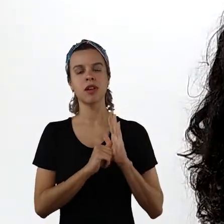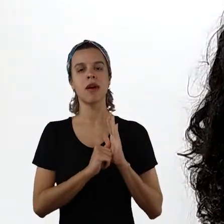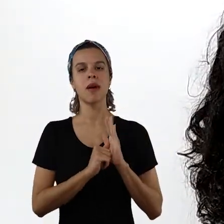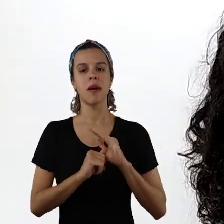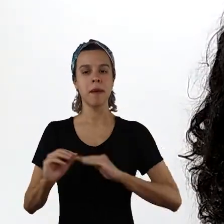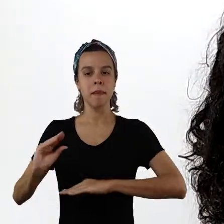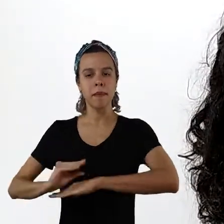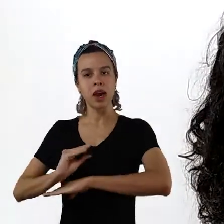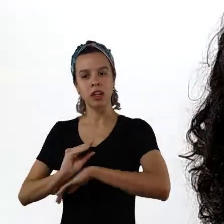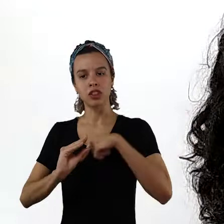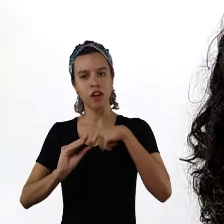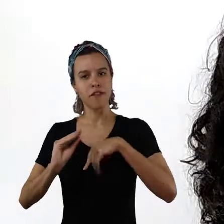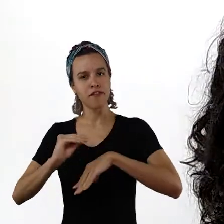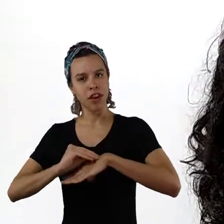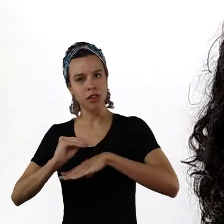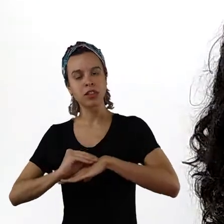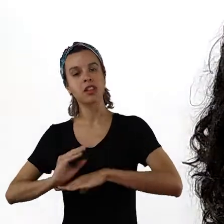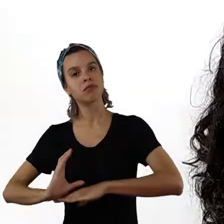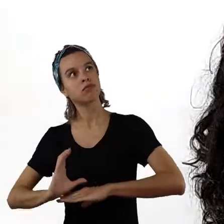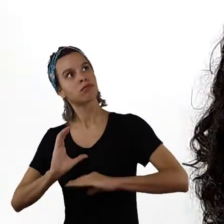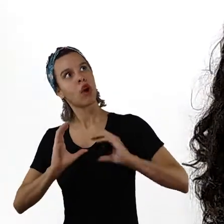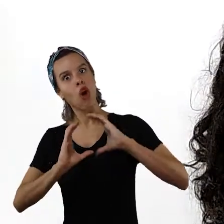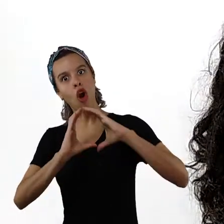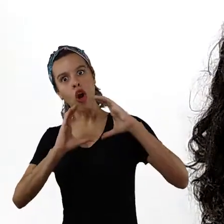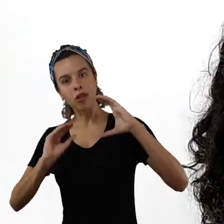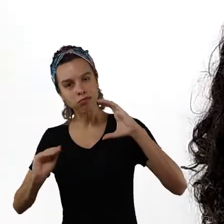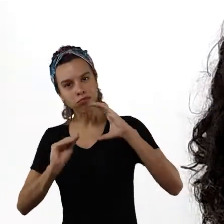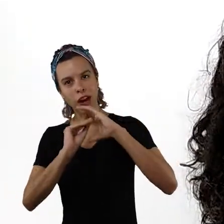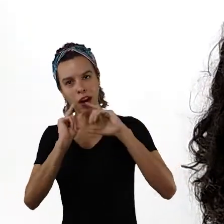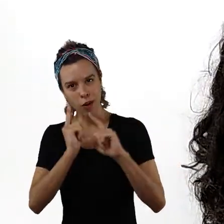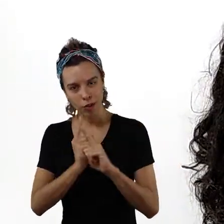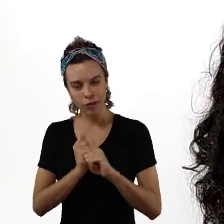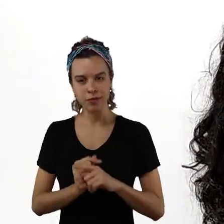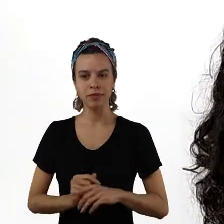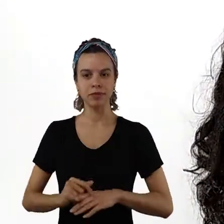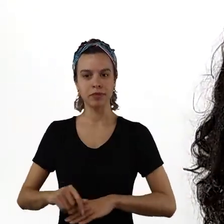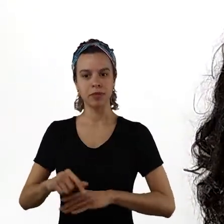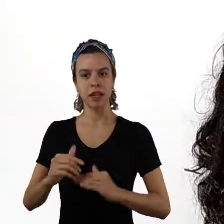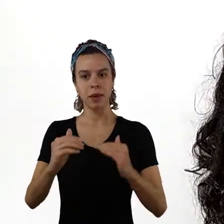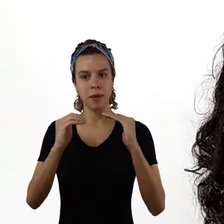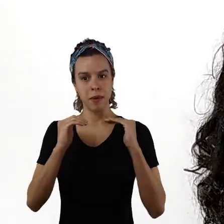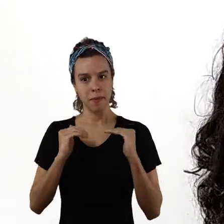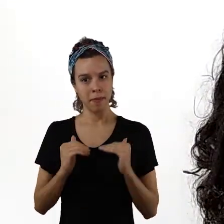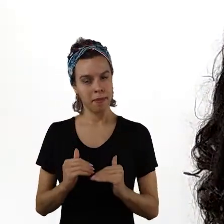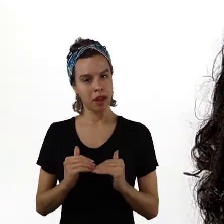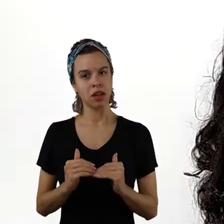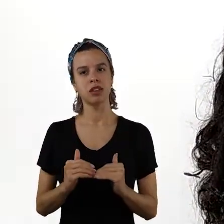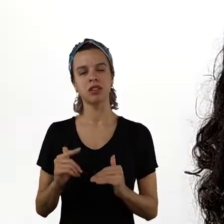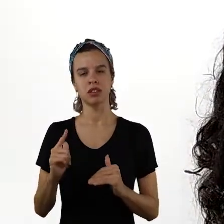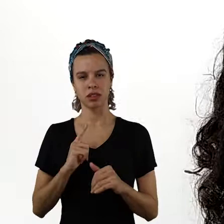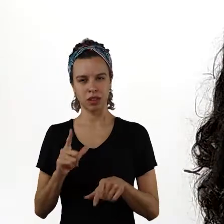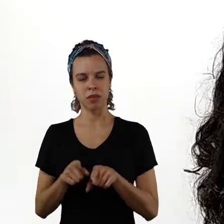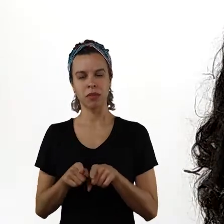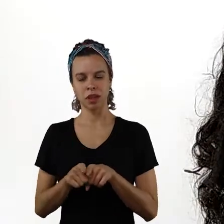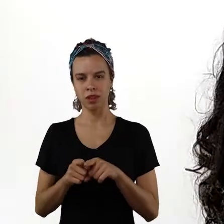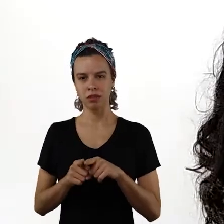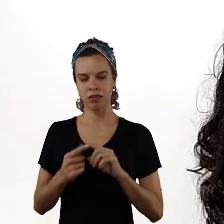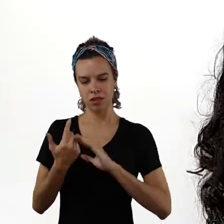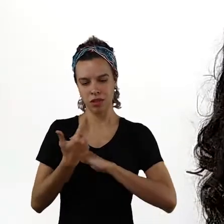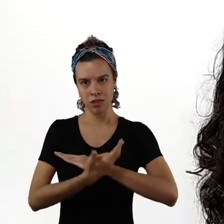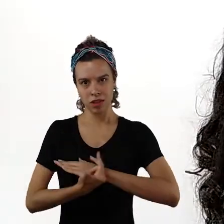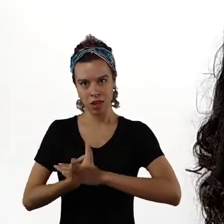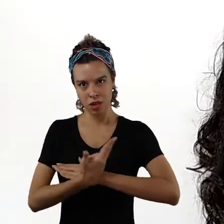parte que falta em Conto Grande Ó. E abaixo também centralizado as duas